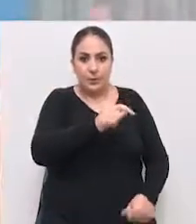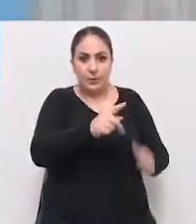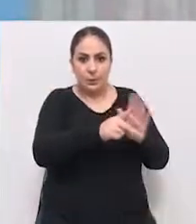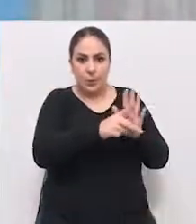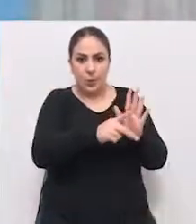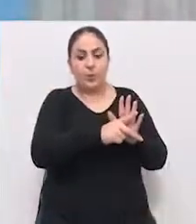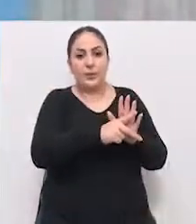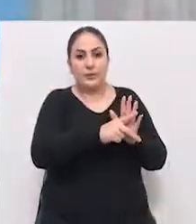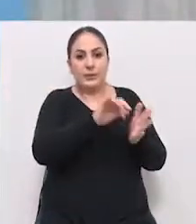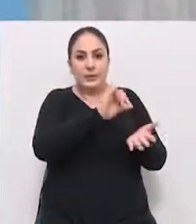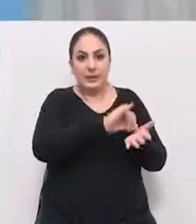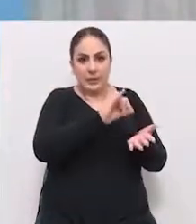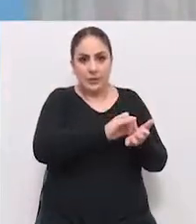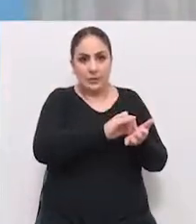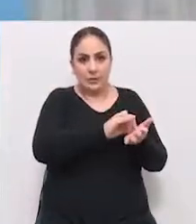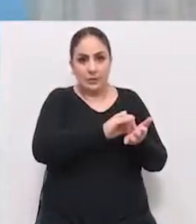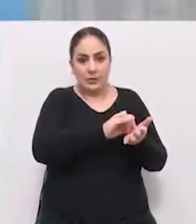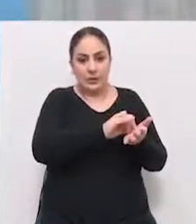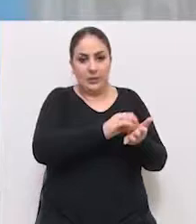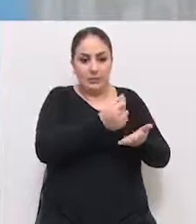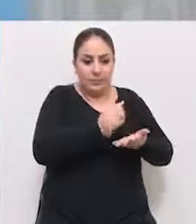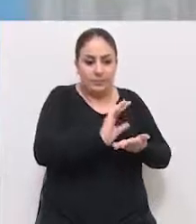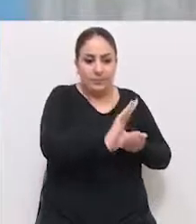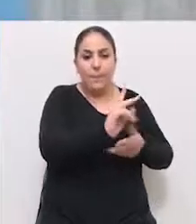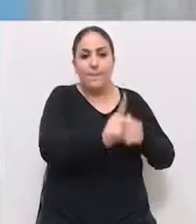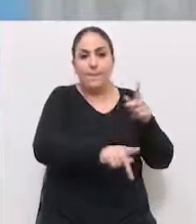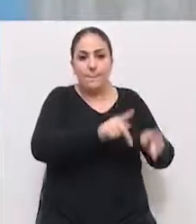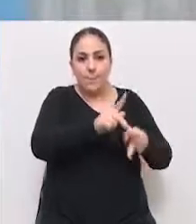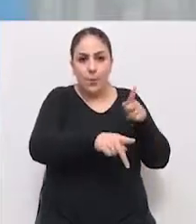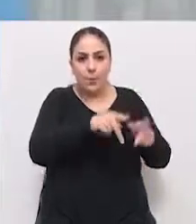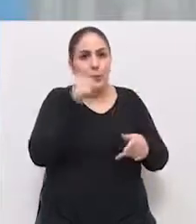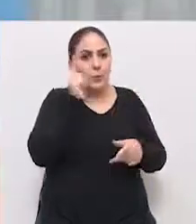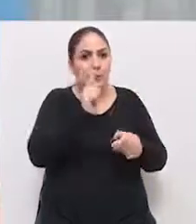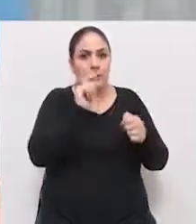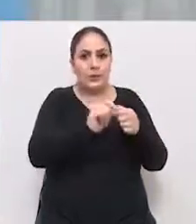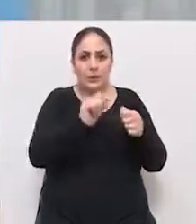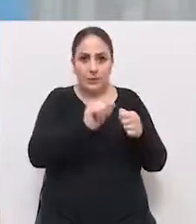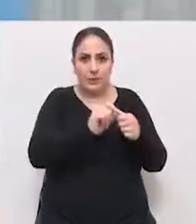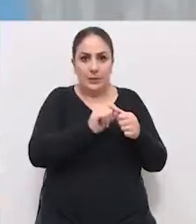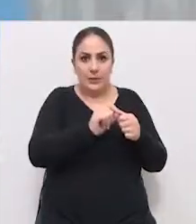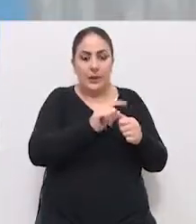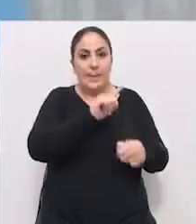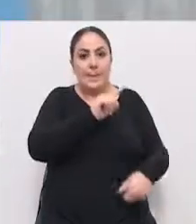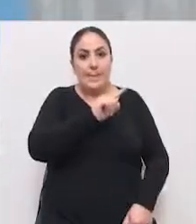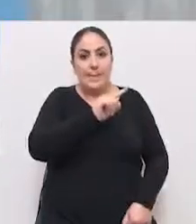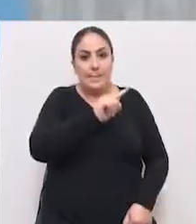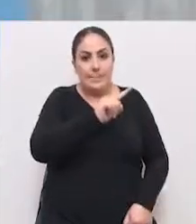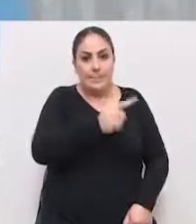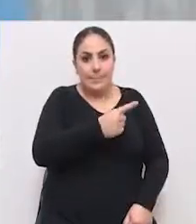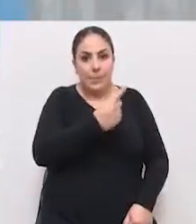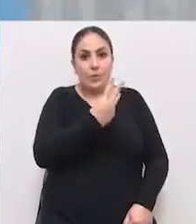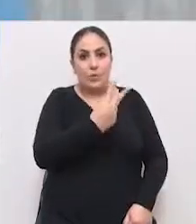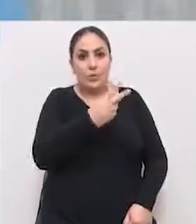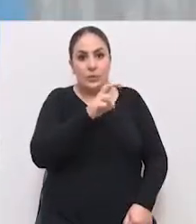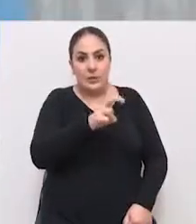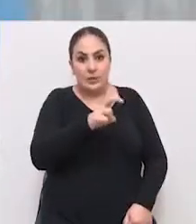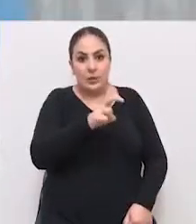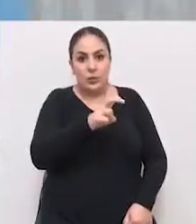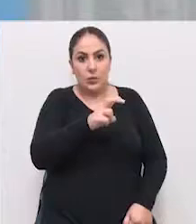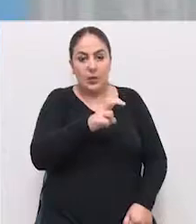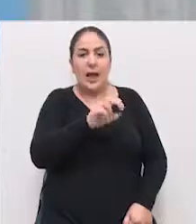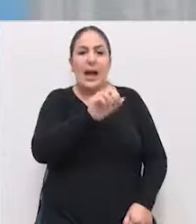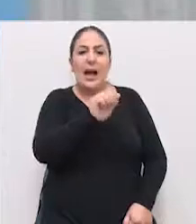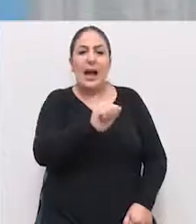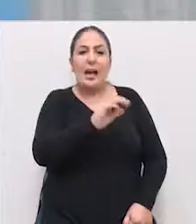da Assembleia Legislativa, que serão destinadas para perfuração, para fazer 1.025